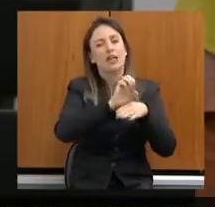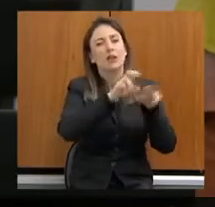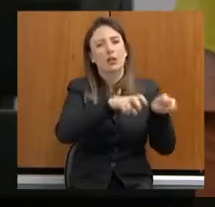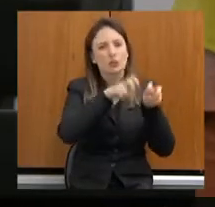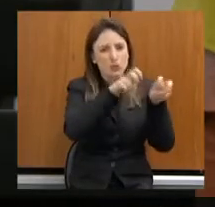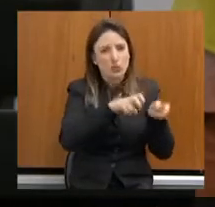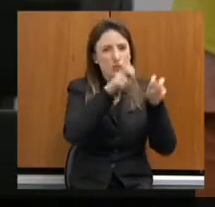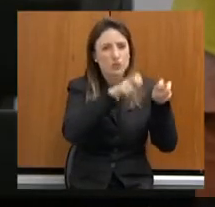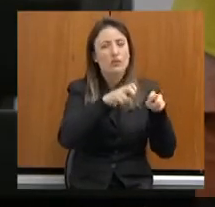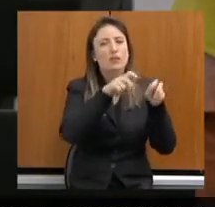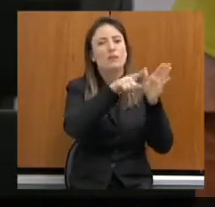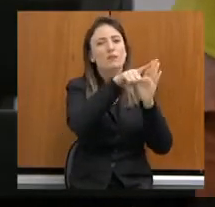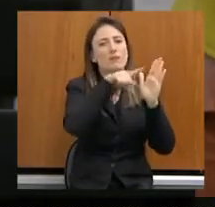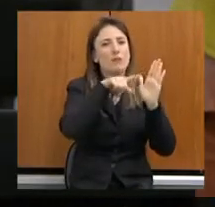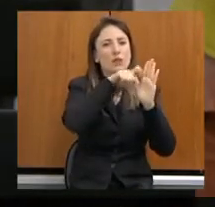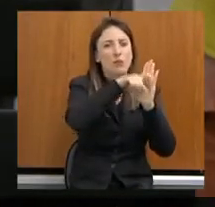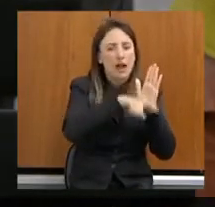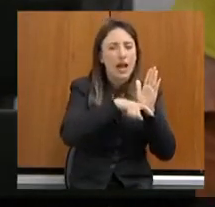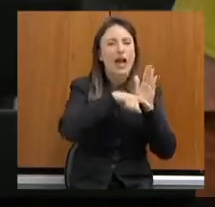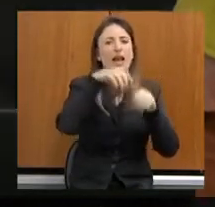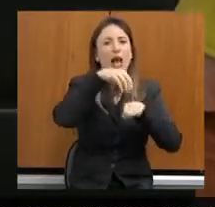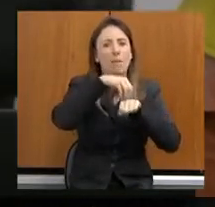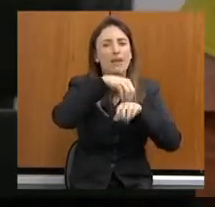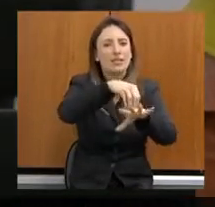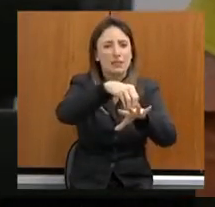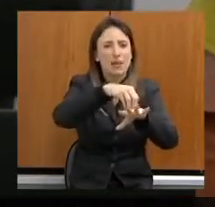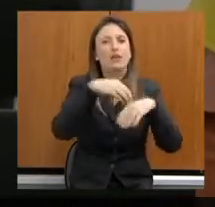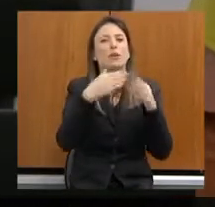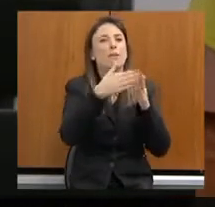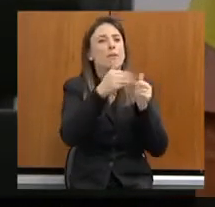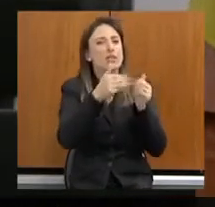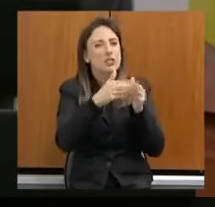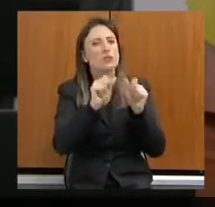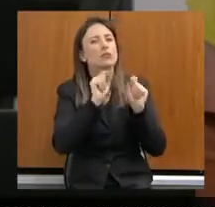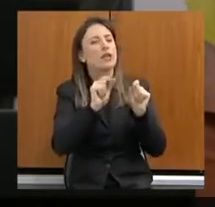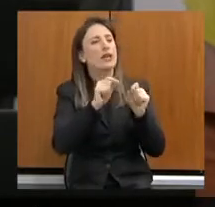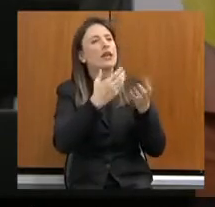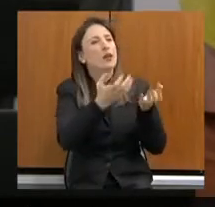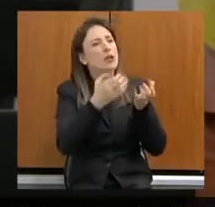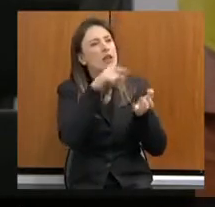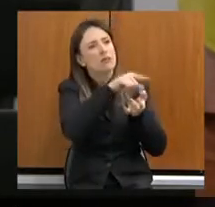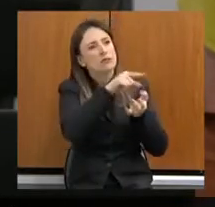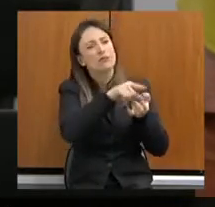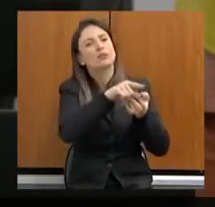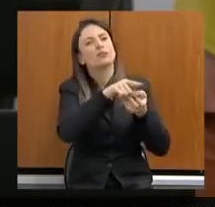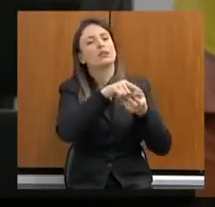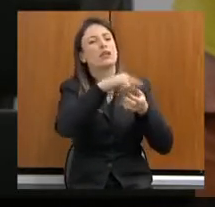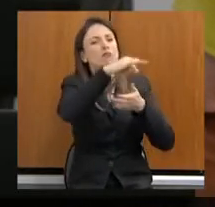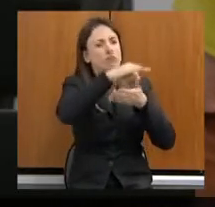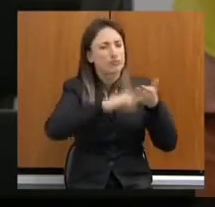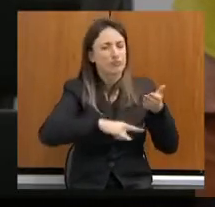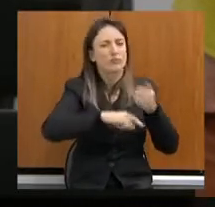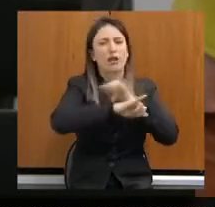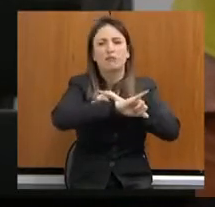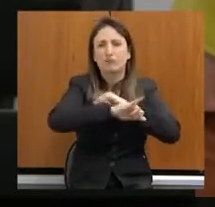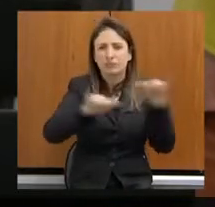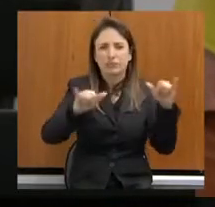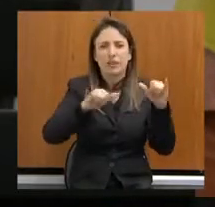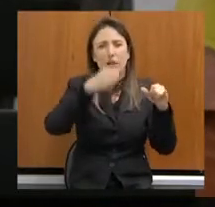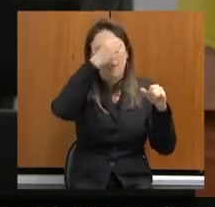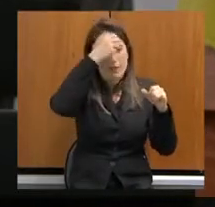Abastecimento pedido de providências para que seja emitido nota técnica as prefeituras municipais e